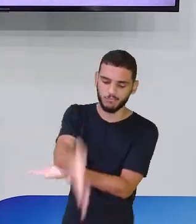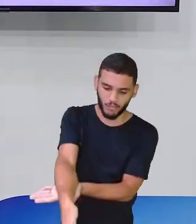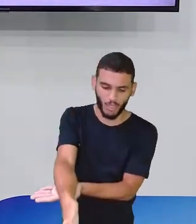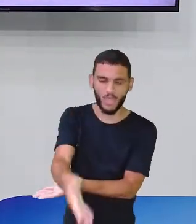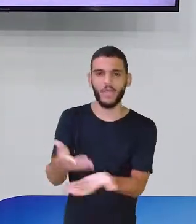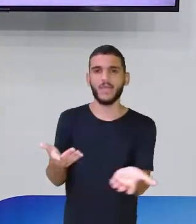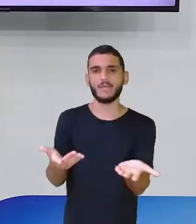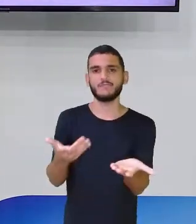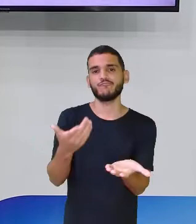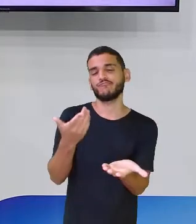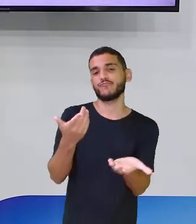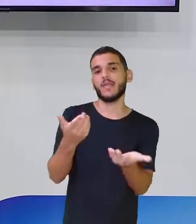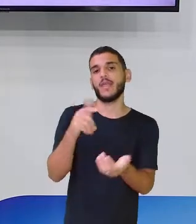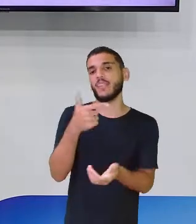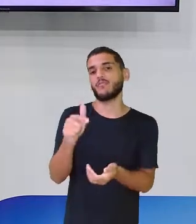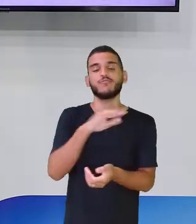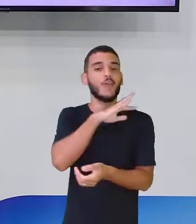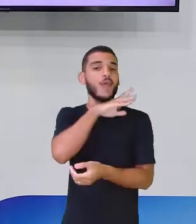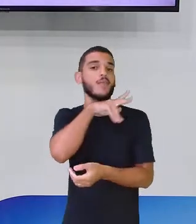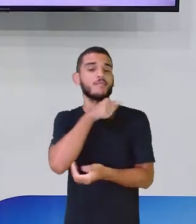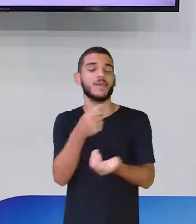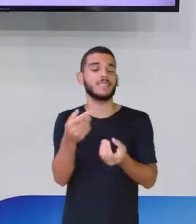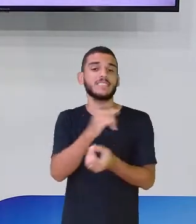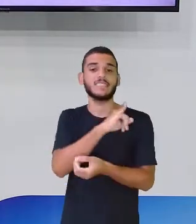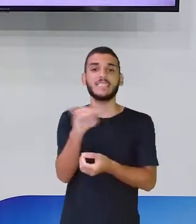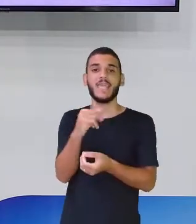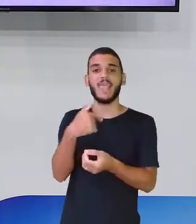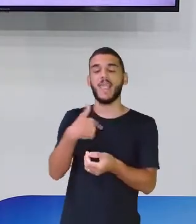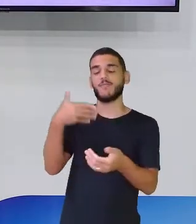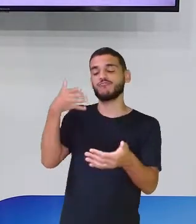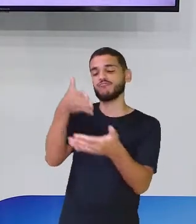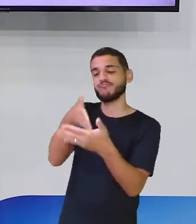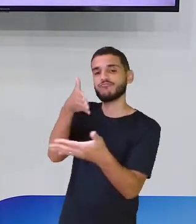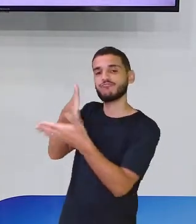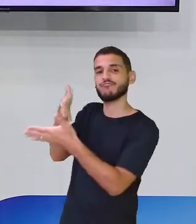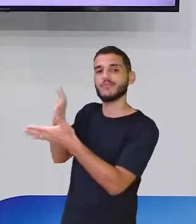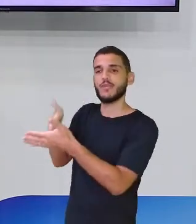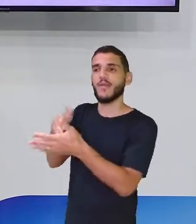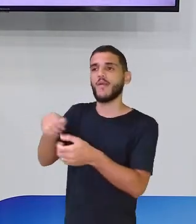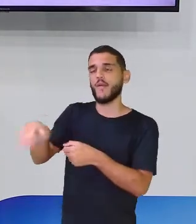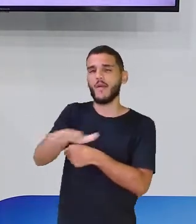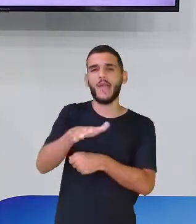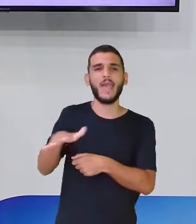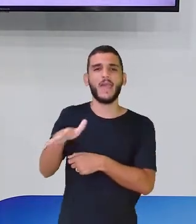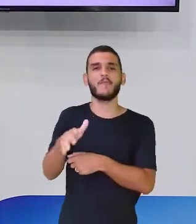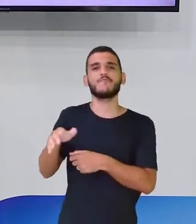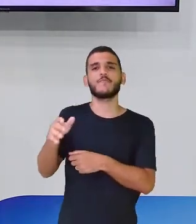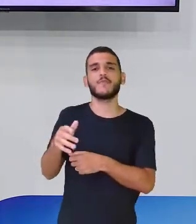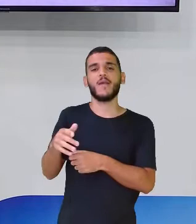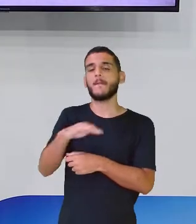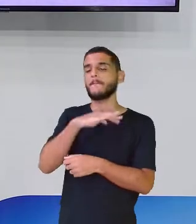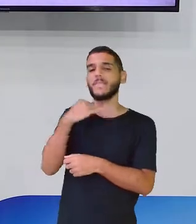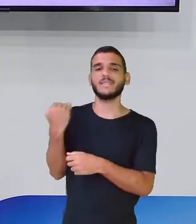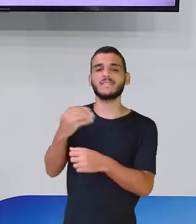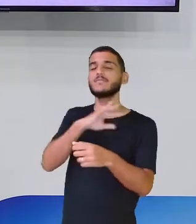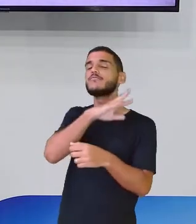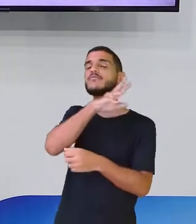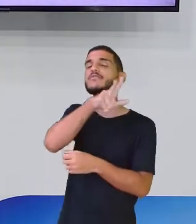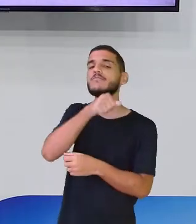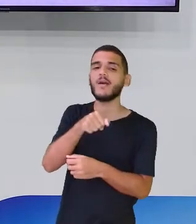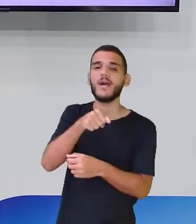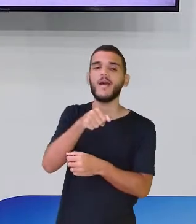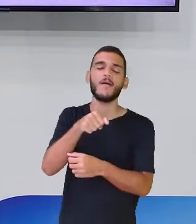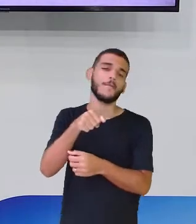alterar. Se eu interfiro num determinado ambiente, caçando animais, eu vou destruir